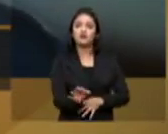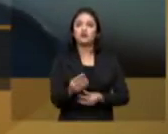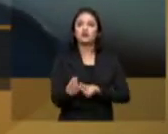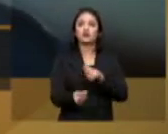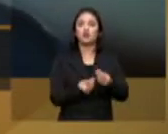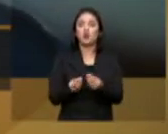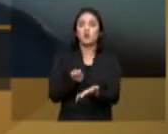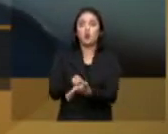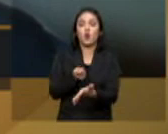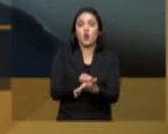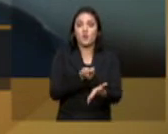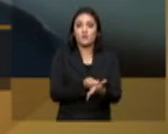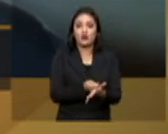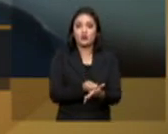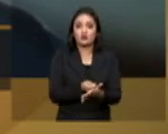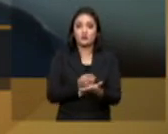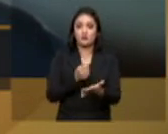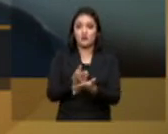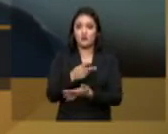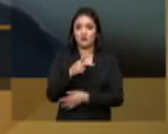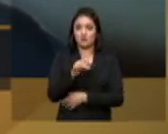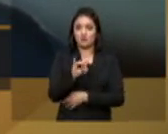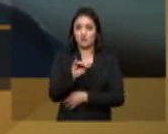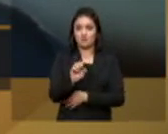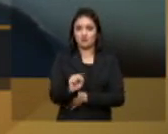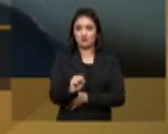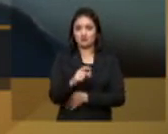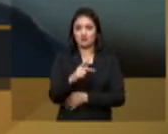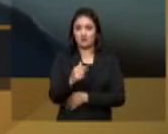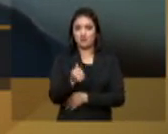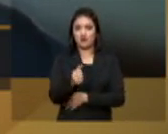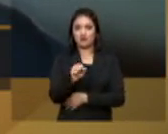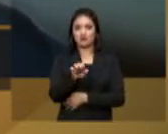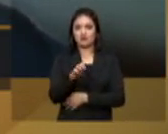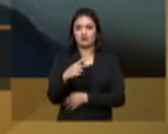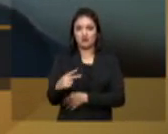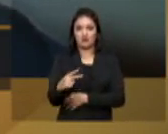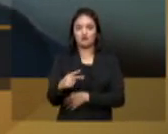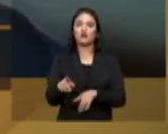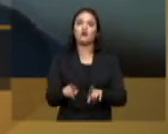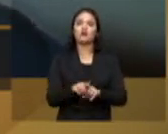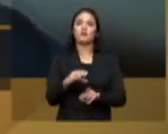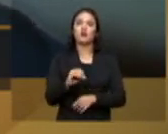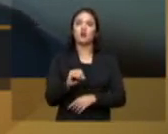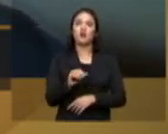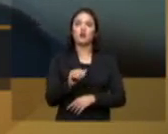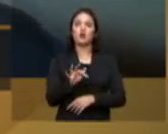cobrança da contribuição para o PIS/PASEP e da COFINS.